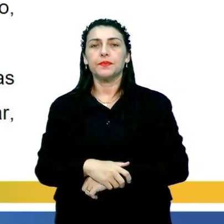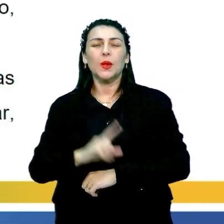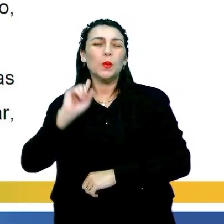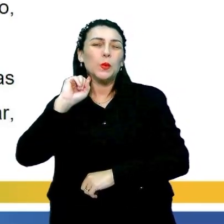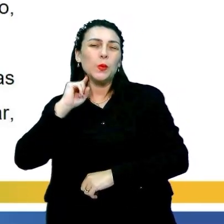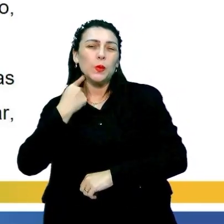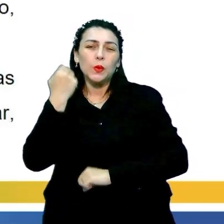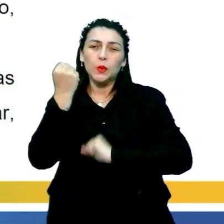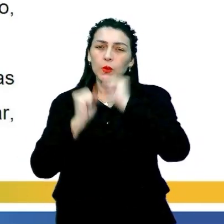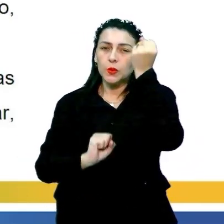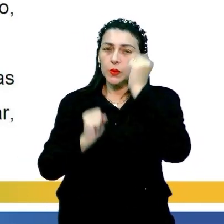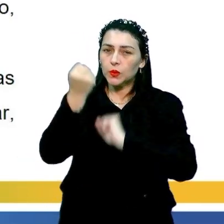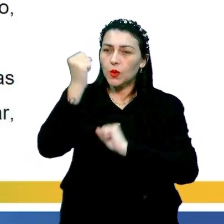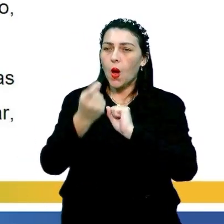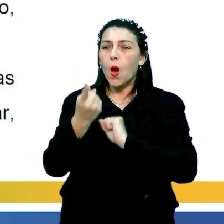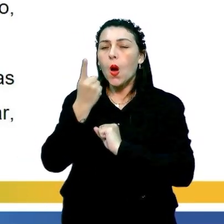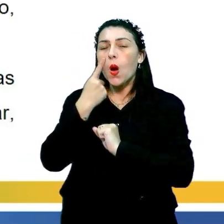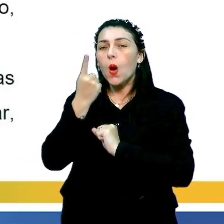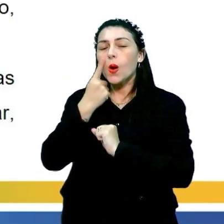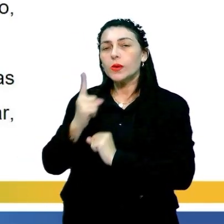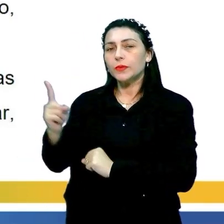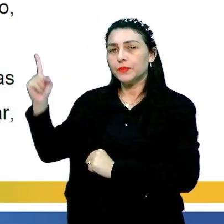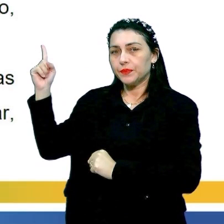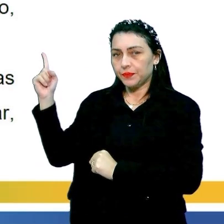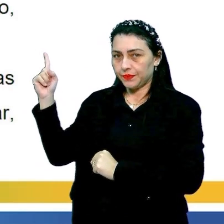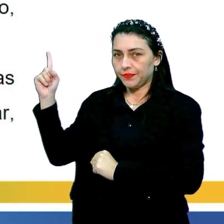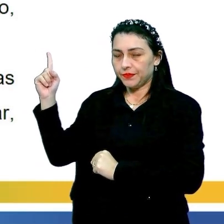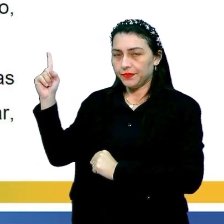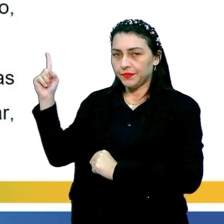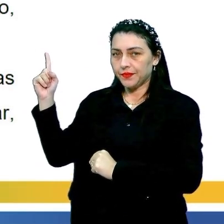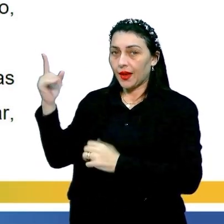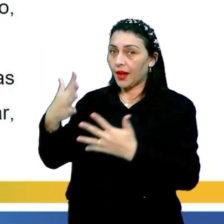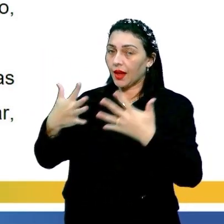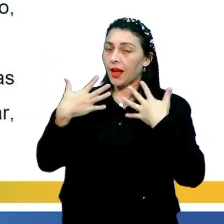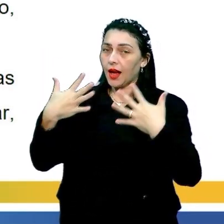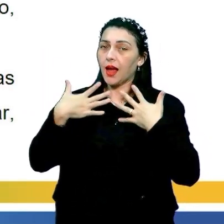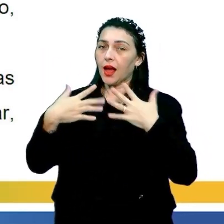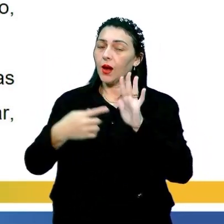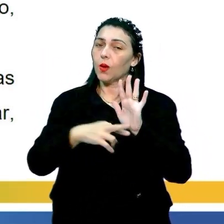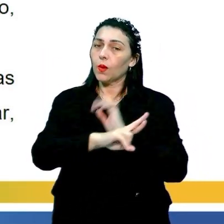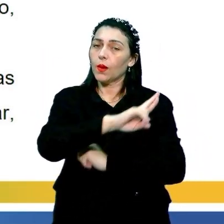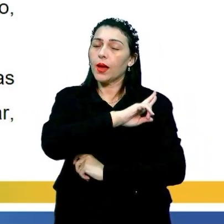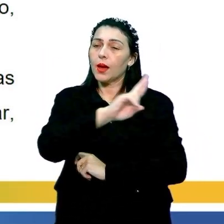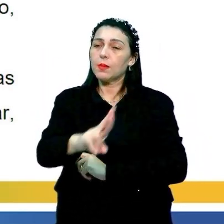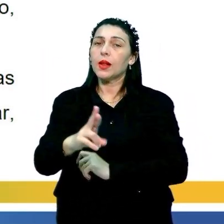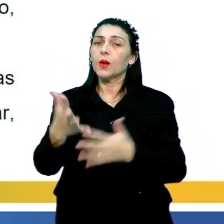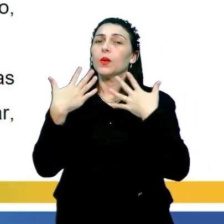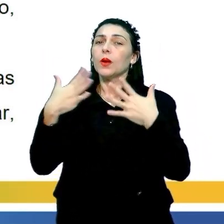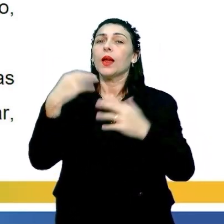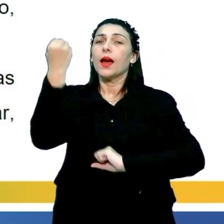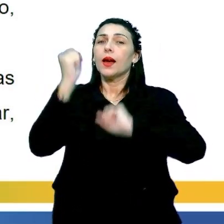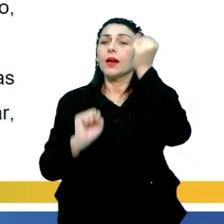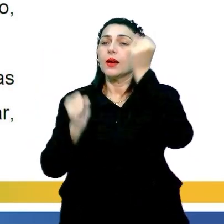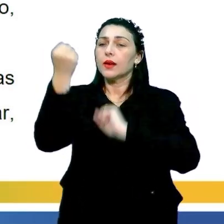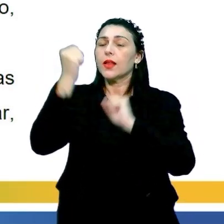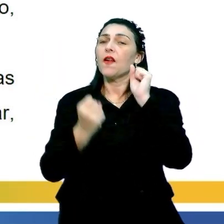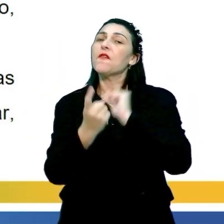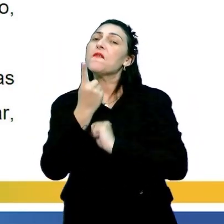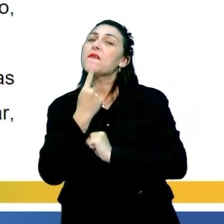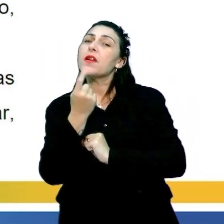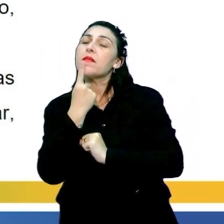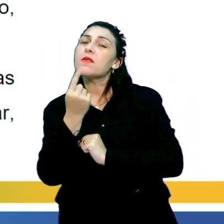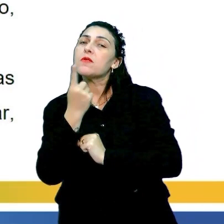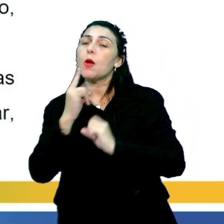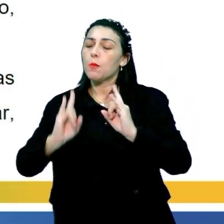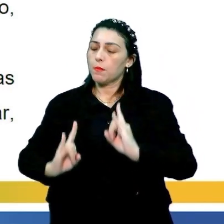Poluentes industriais, olha aí essa imagem. Essa imagem mostra a concentração de calor, representada aí por essa cor quente, vermelha, né? Onde